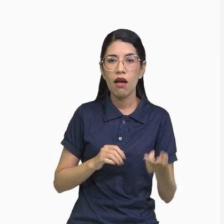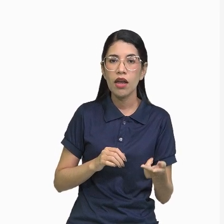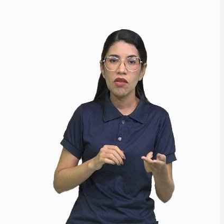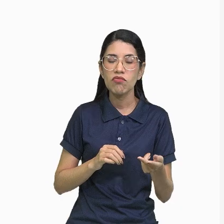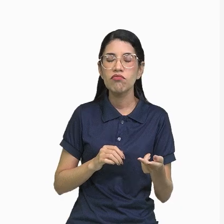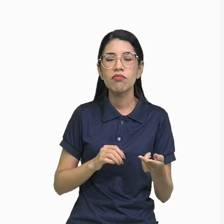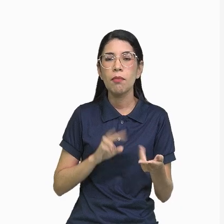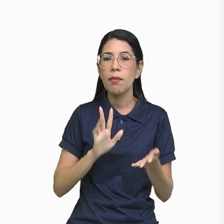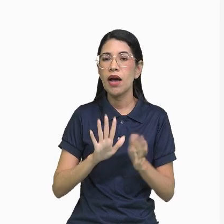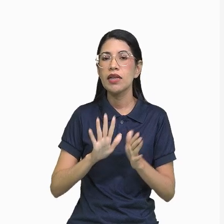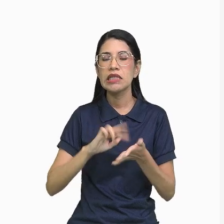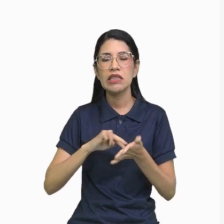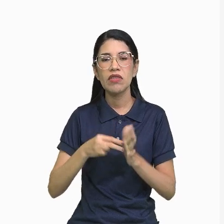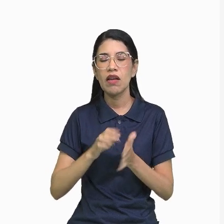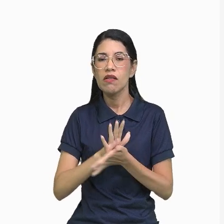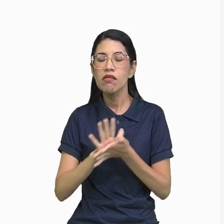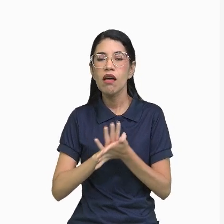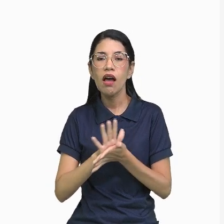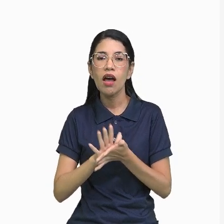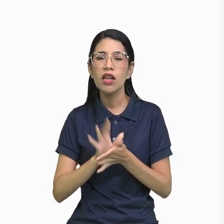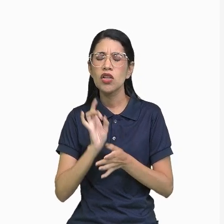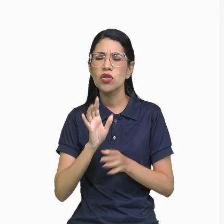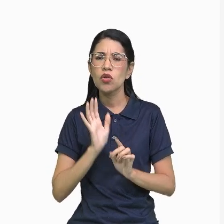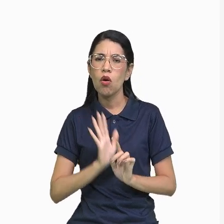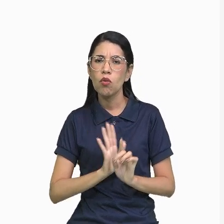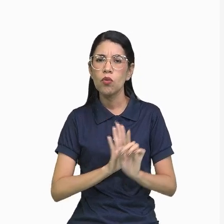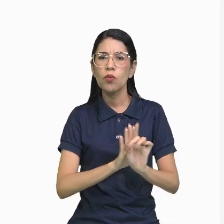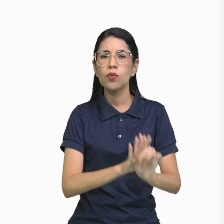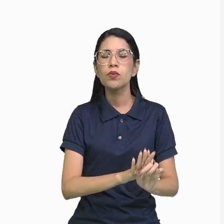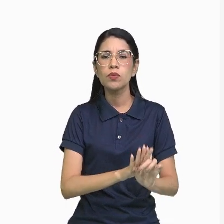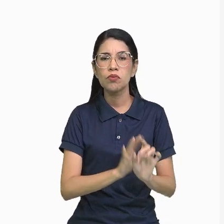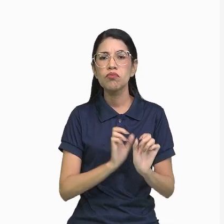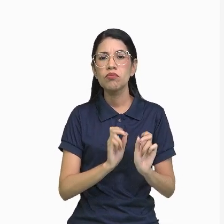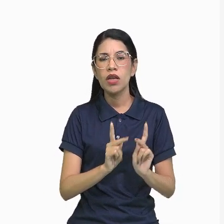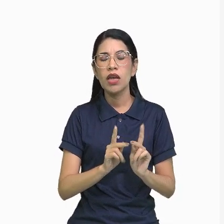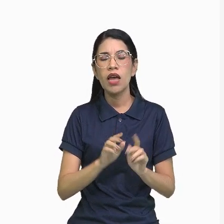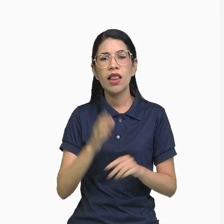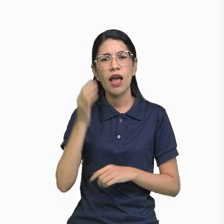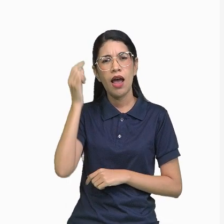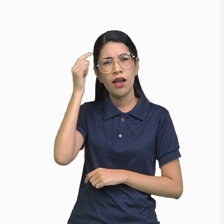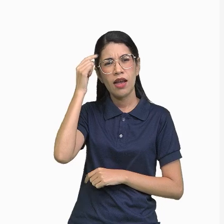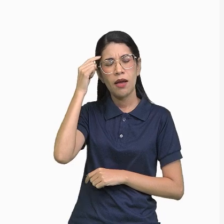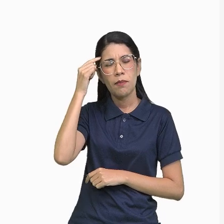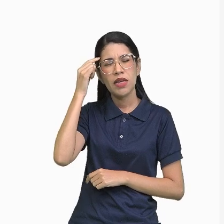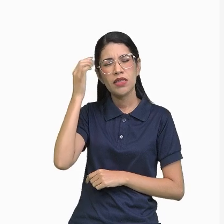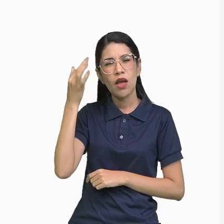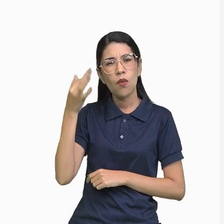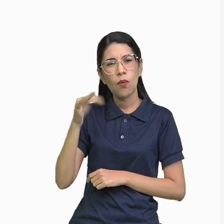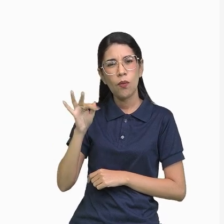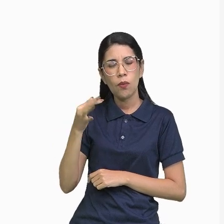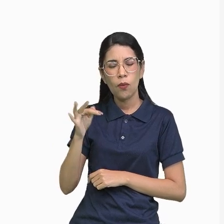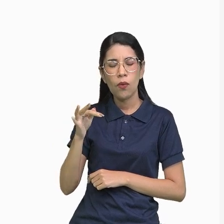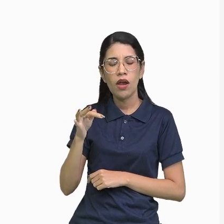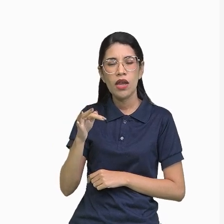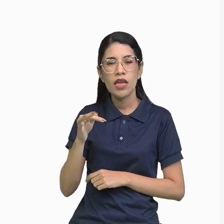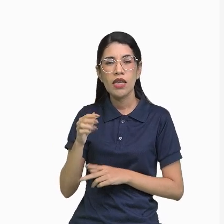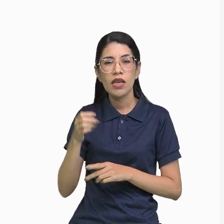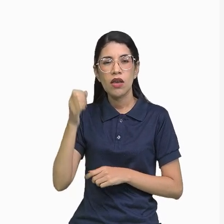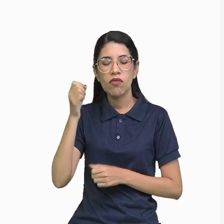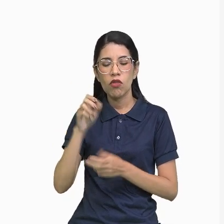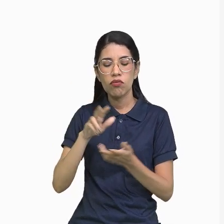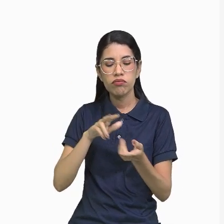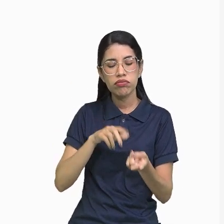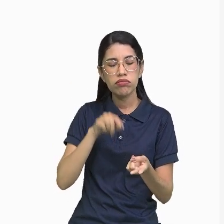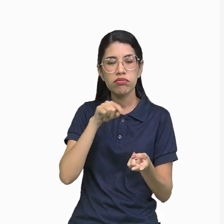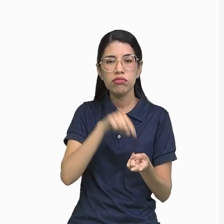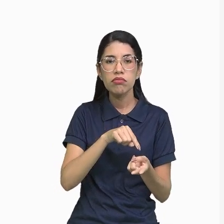nada, pensou ela, apenas um empurrão. Batera com a cabeça na quina da calçada e ficara